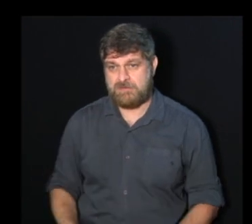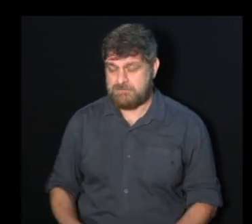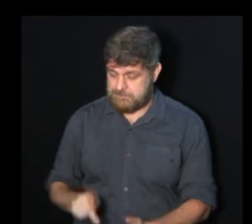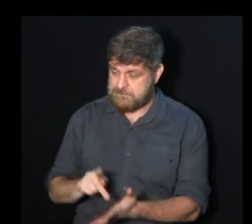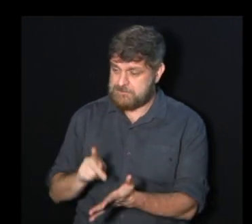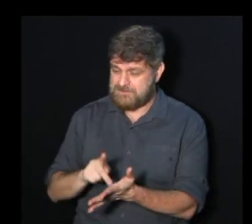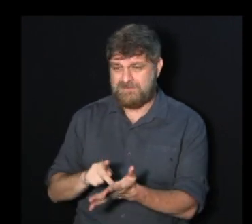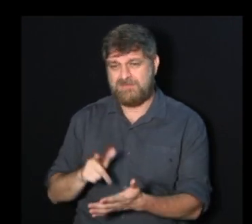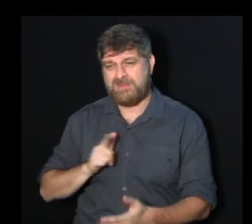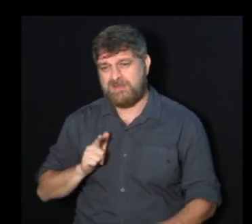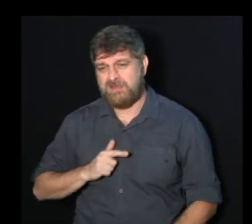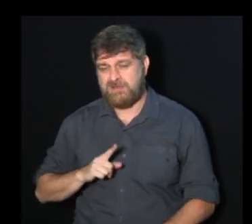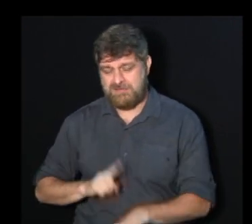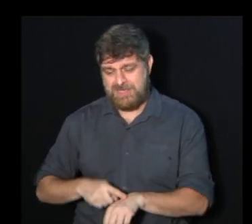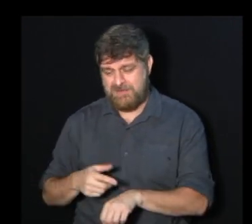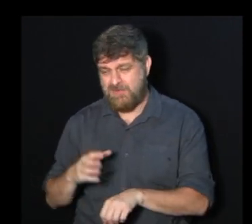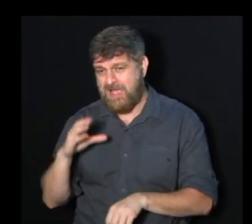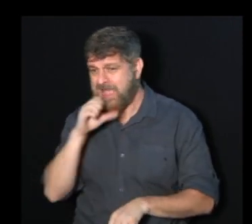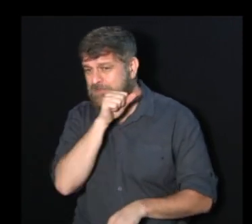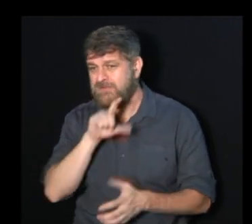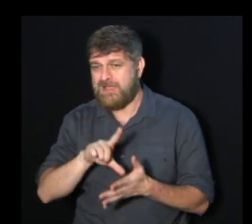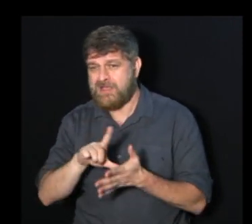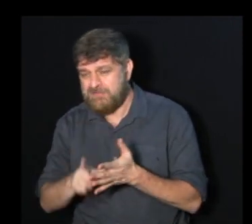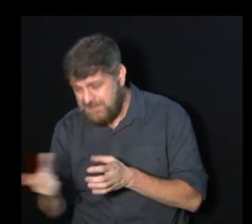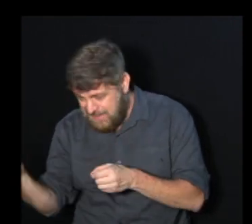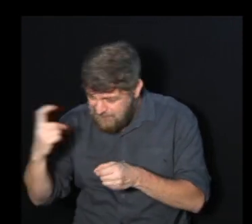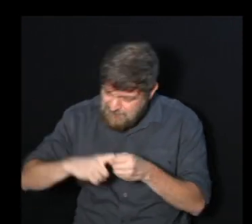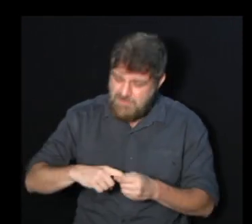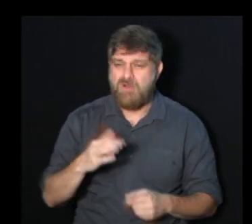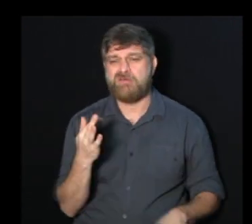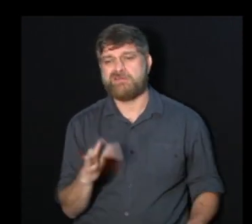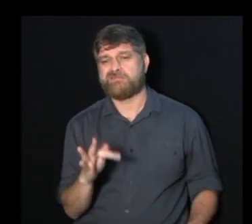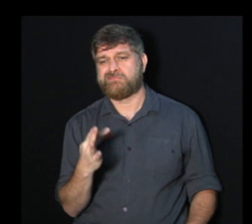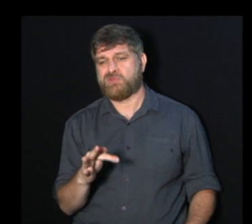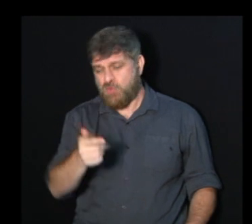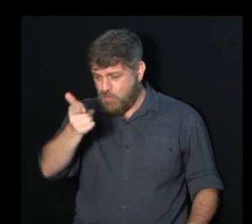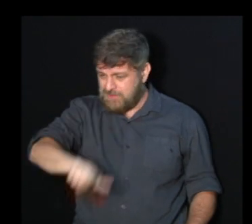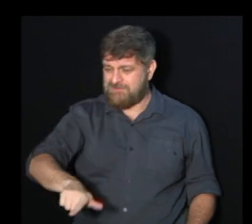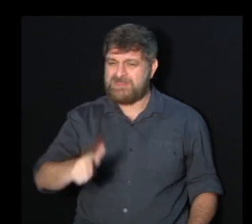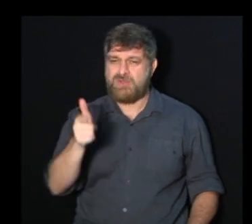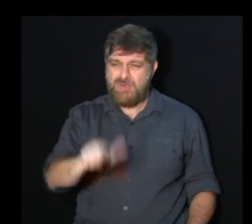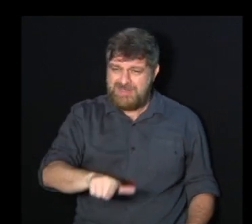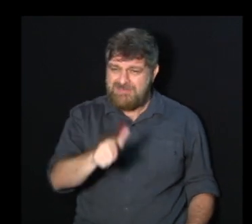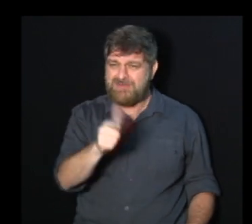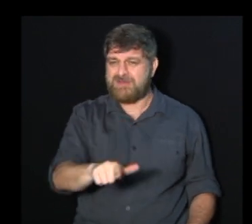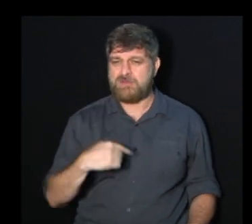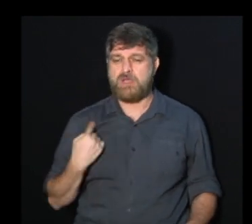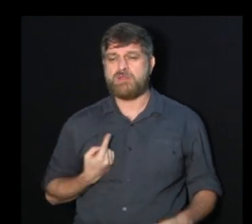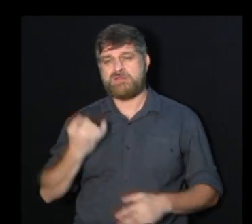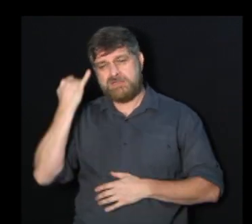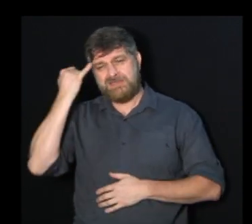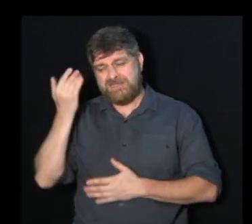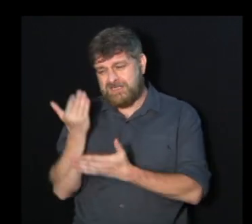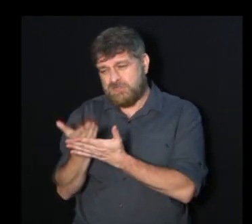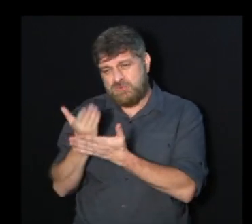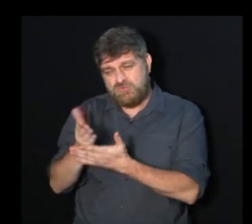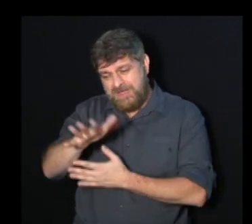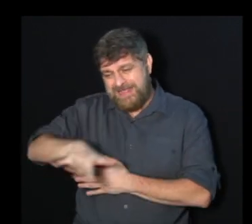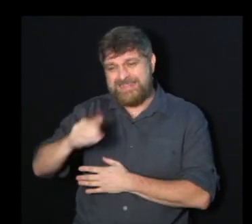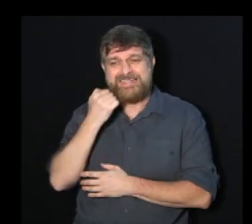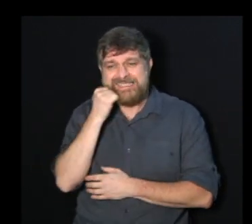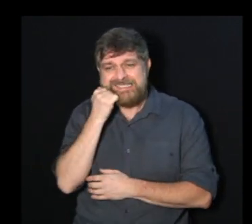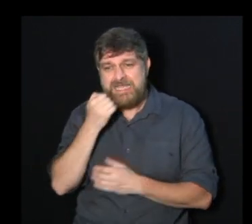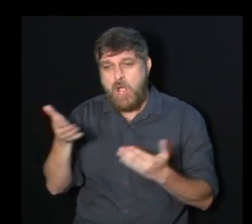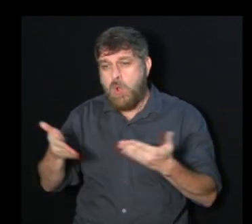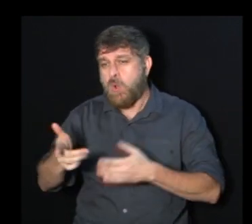a médio, curto prazo, longo prazo, esse cara vai ter dor. Tá? Então, qual que é a nossa ideia? Dentro dos estudos, dentro da ciência, a gente consegue